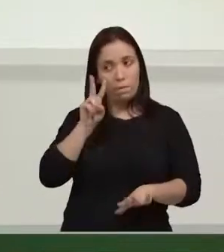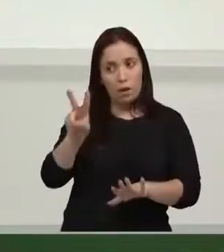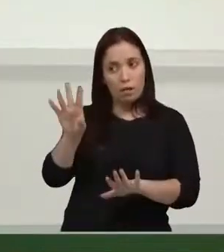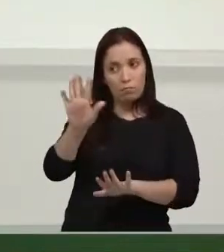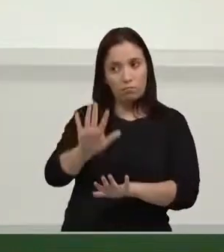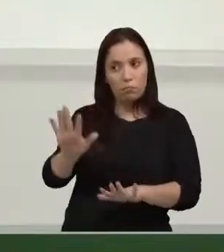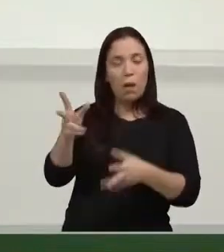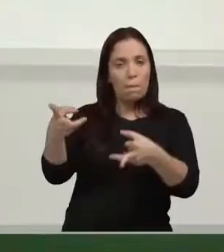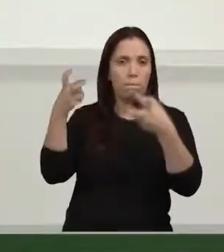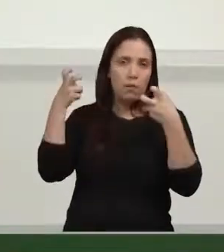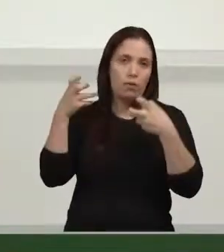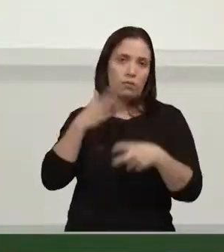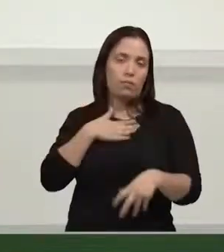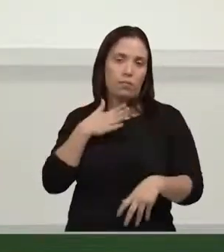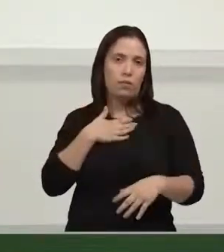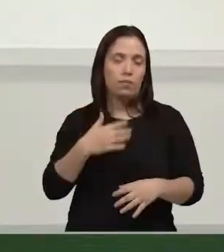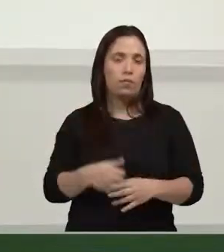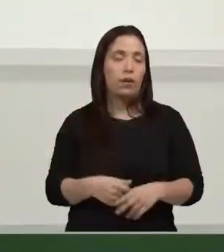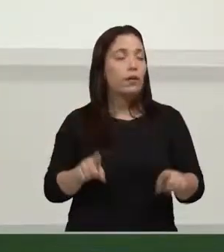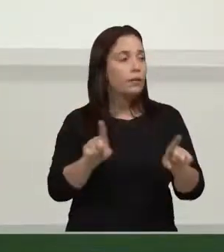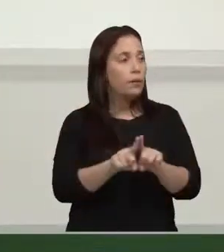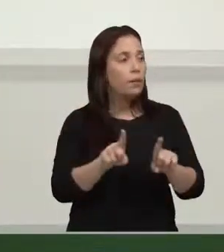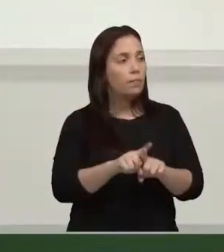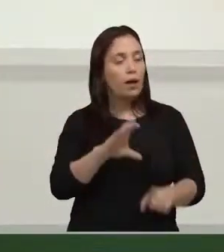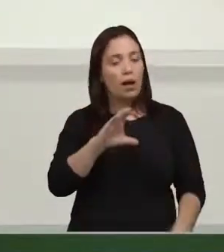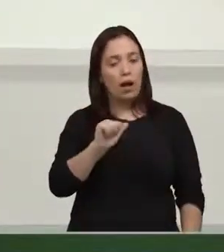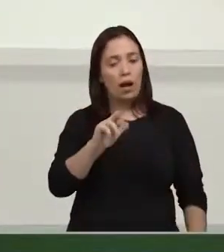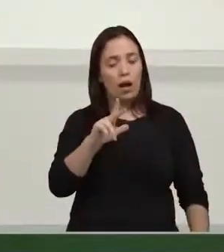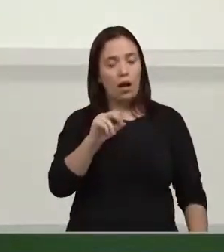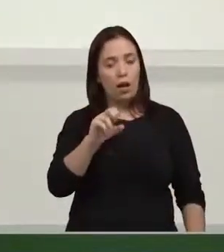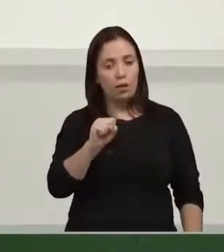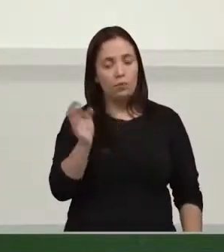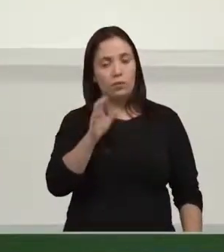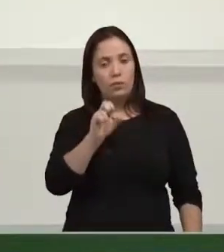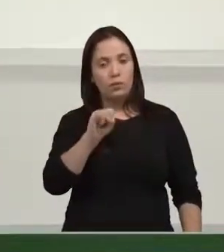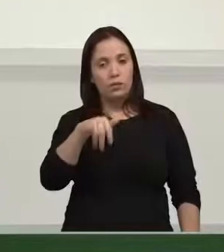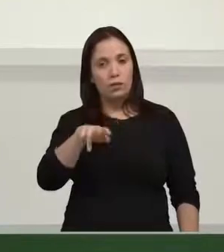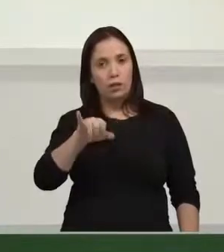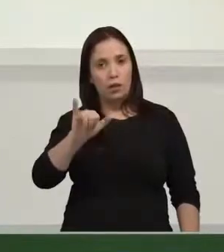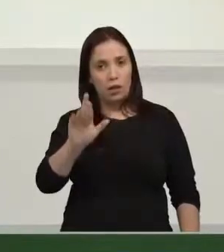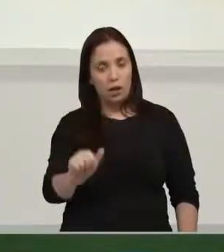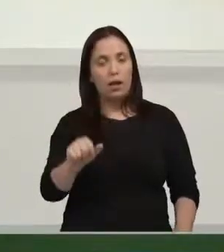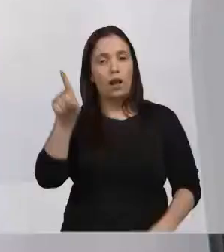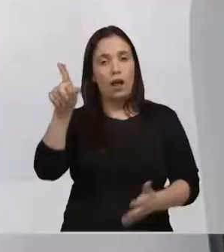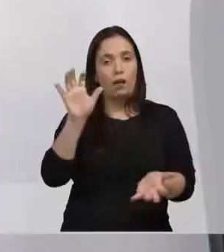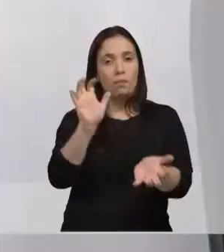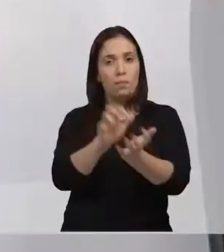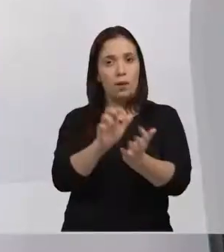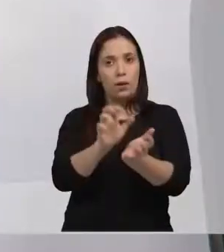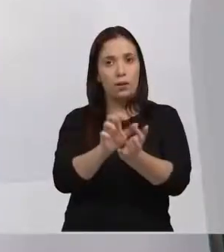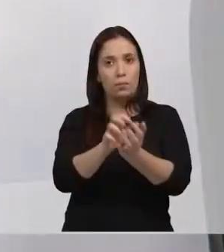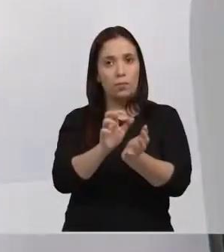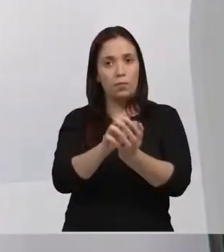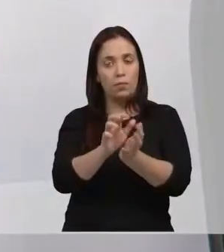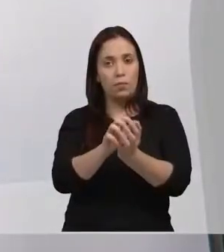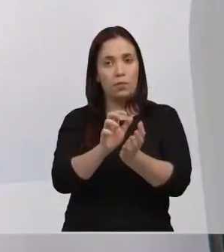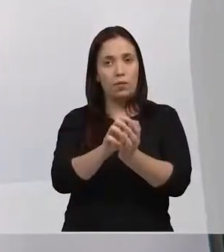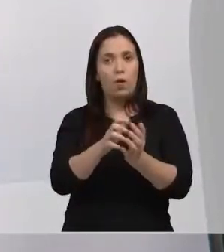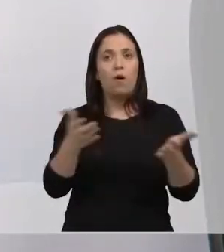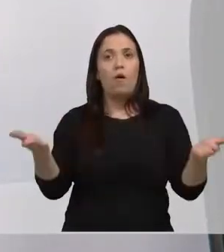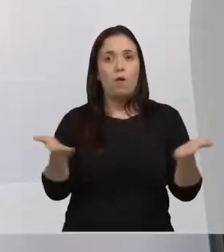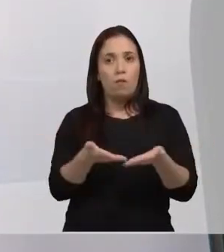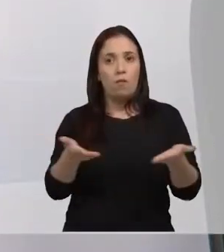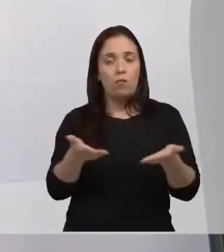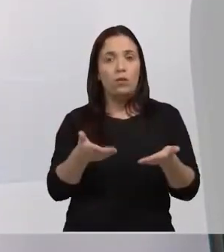né? Outros não fizeram, eu fiz essa leitura. O próprio Carlos Siqueira e o governador de Pernambuco, literalmente,